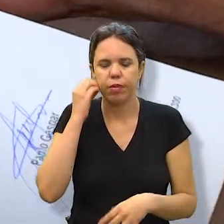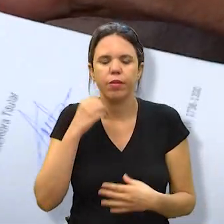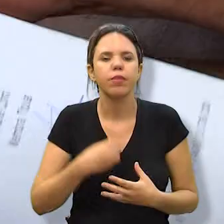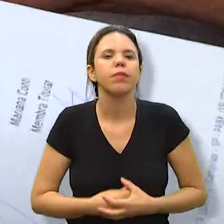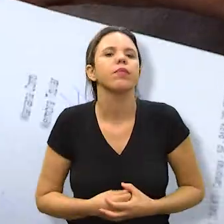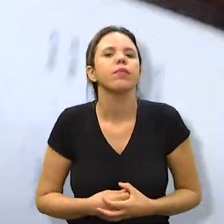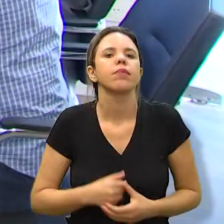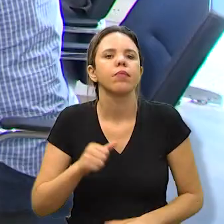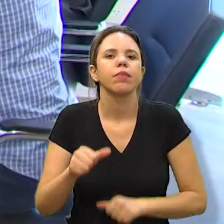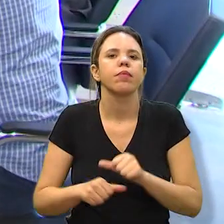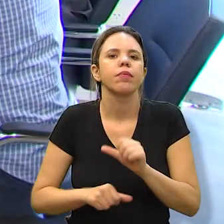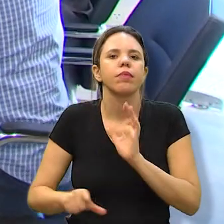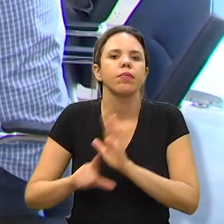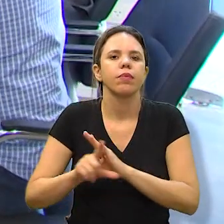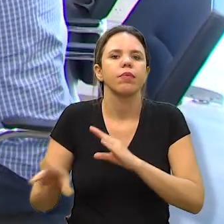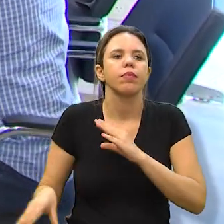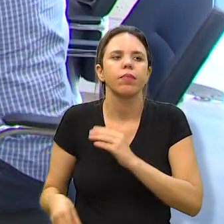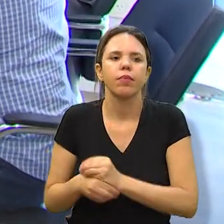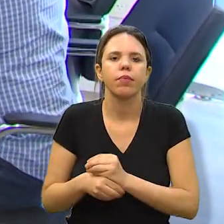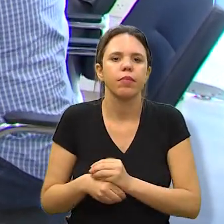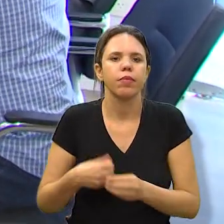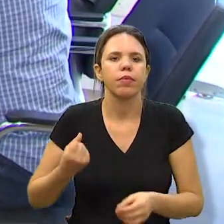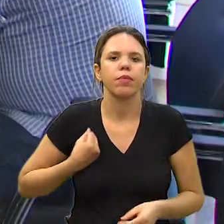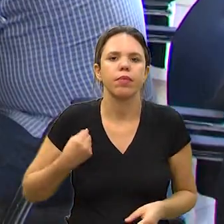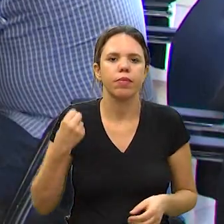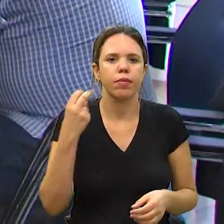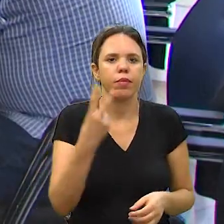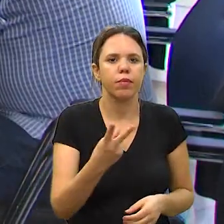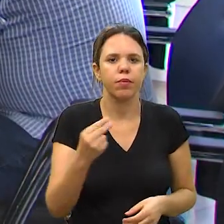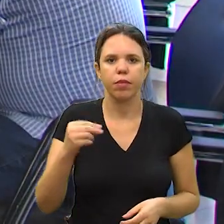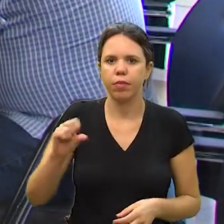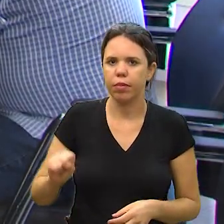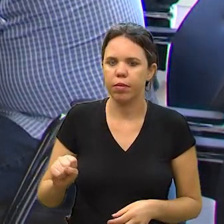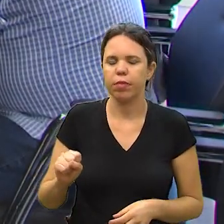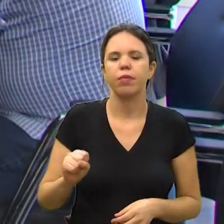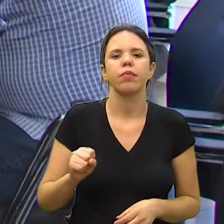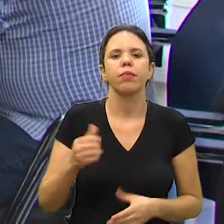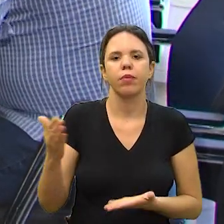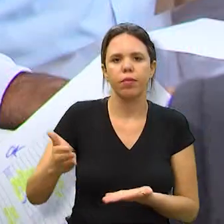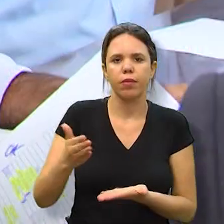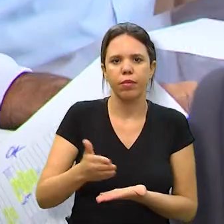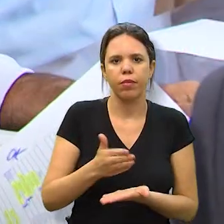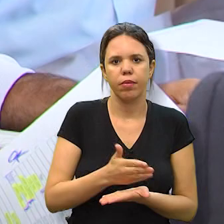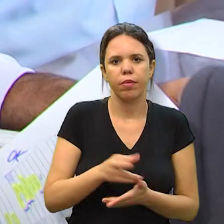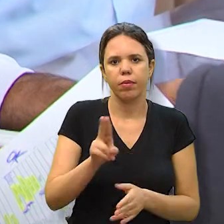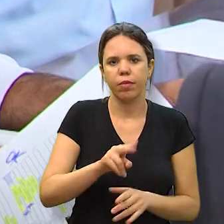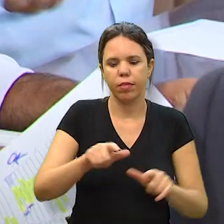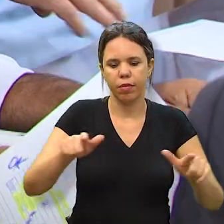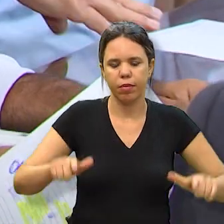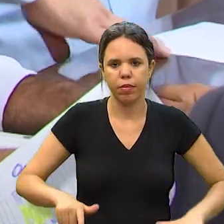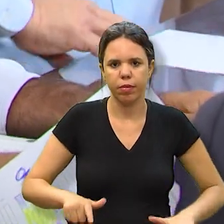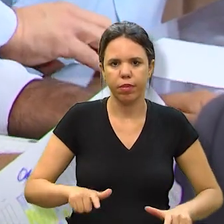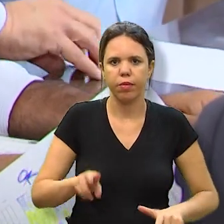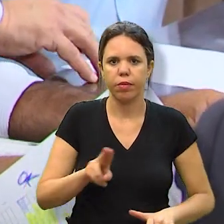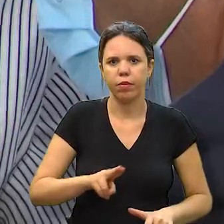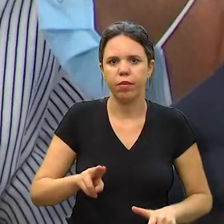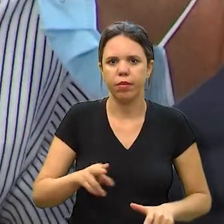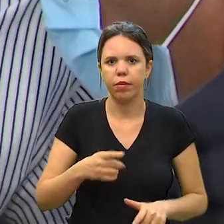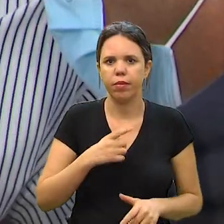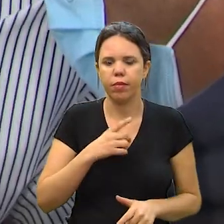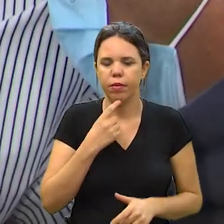do Prefeito Municipal que altera a lei complementar de nº 208 sobre parcelamento ocupação